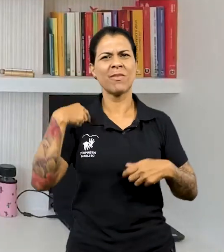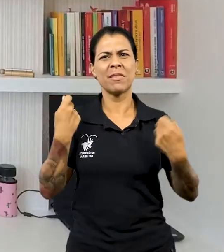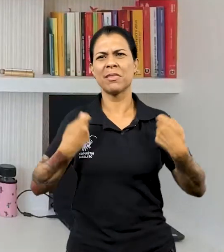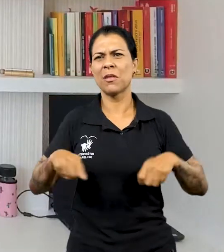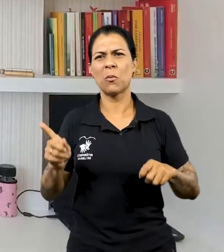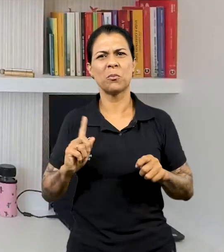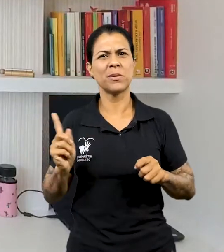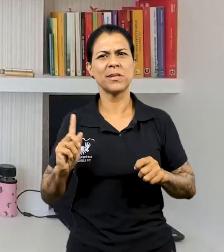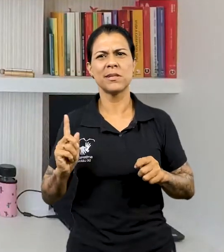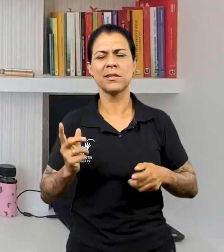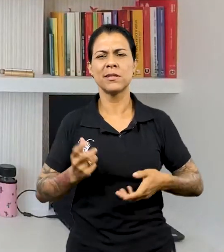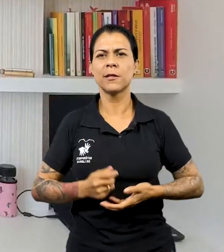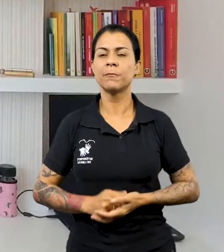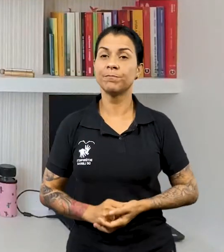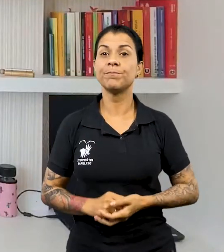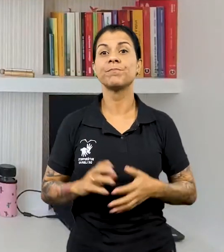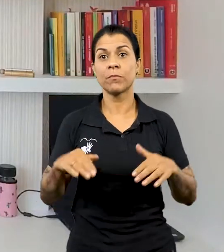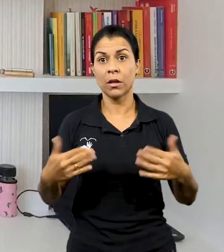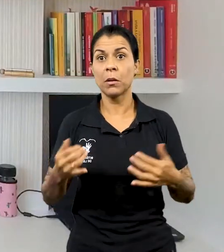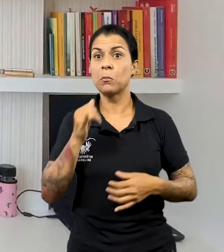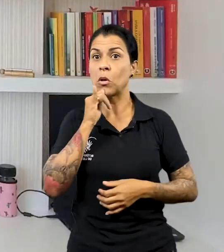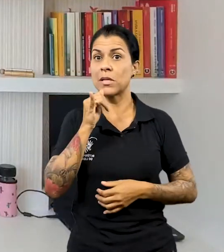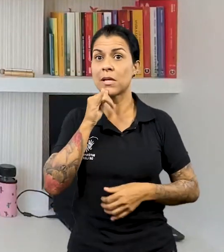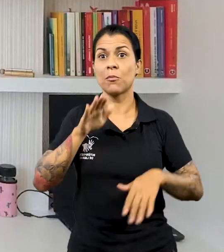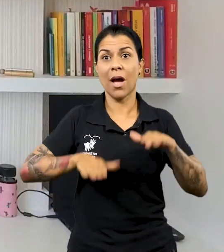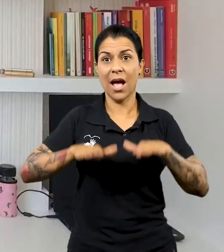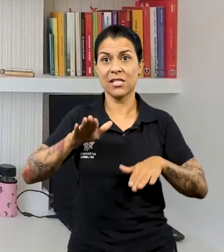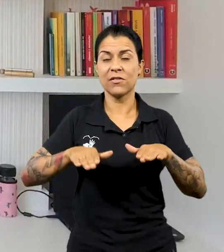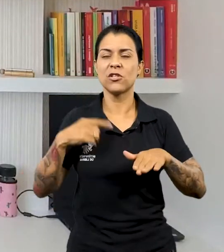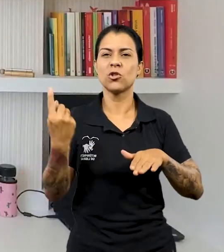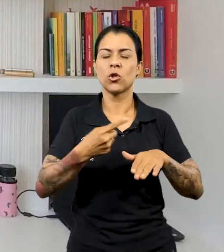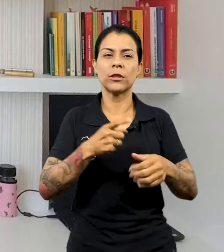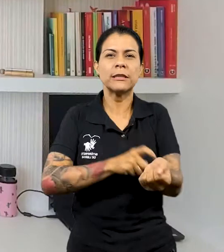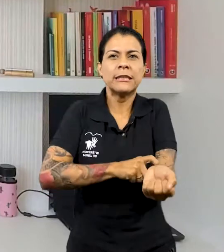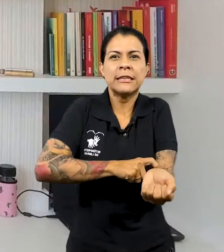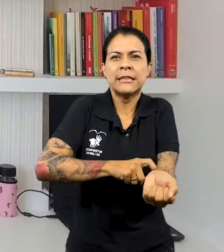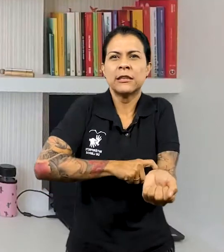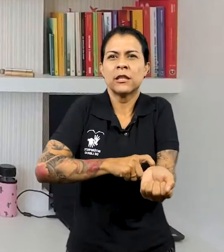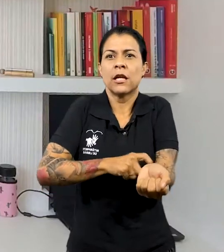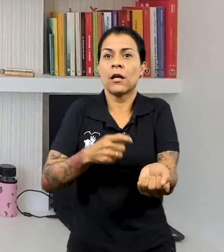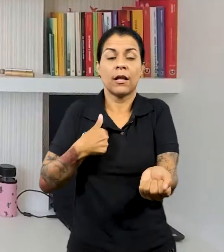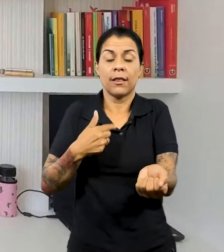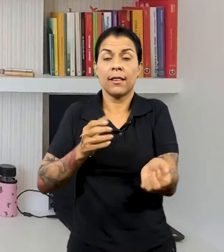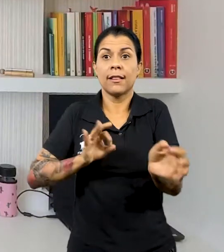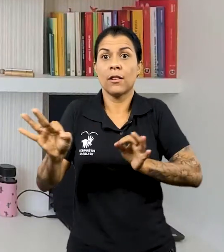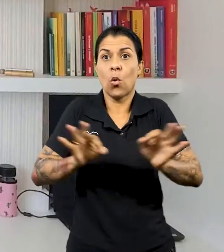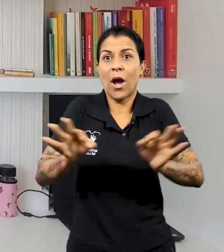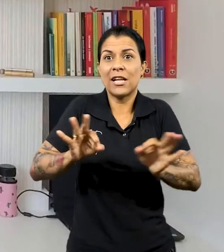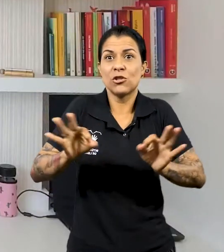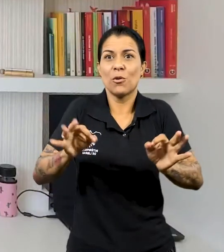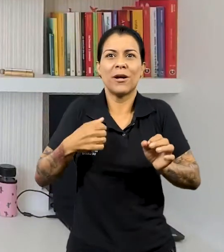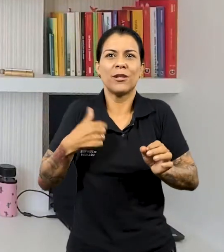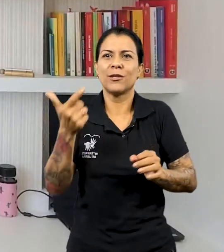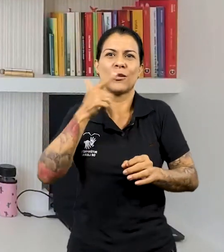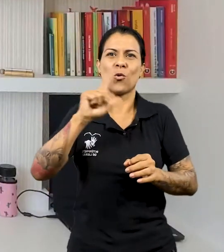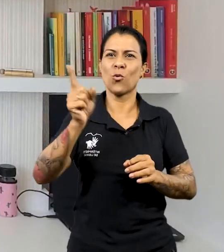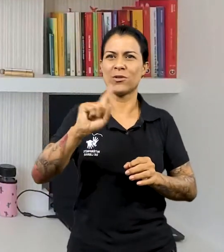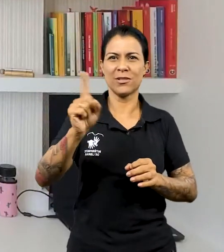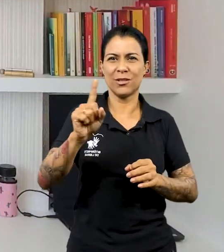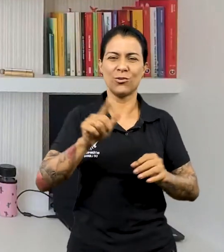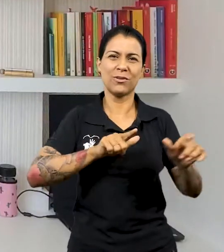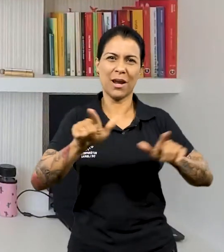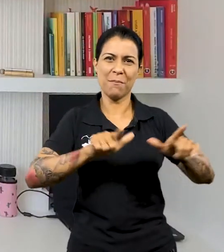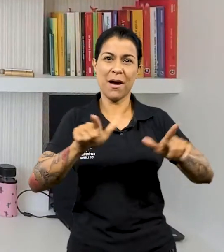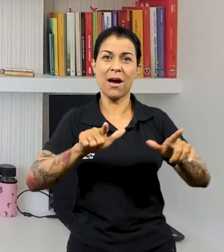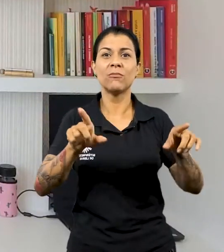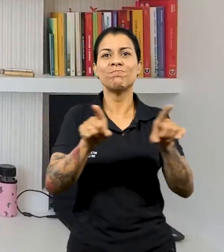não gostaríamos de fazer? Por exemplo, às vezes você está irritado por algo que não saiu como planejado no seu trabalho e